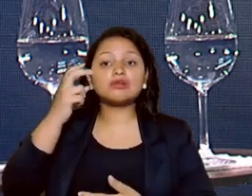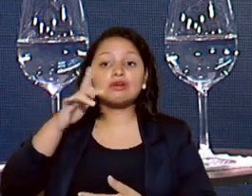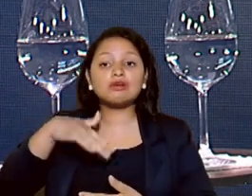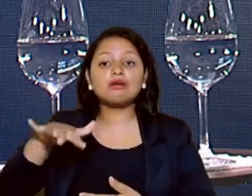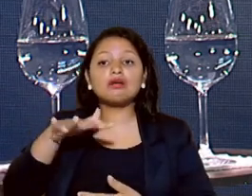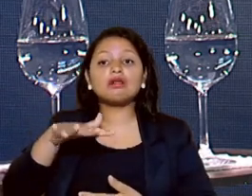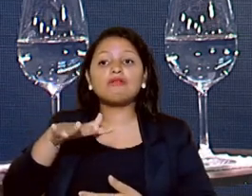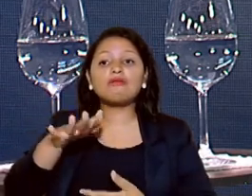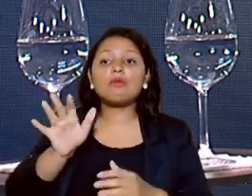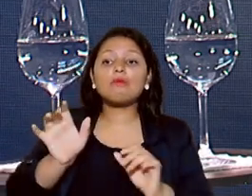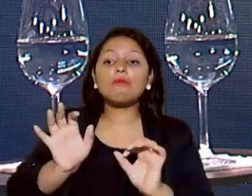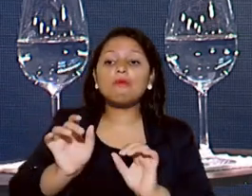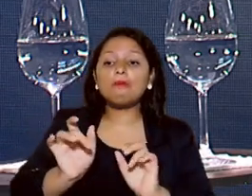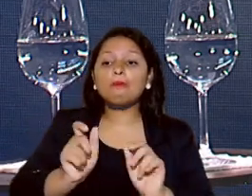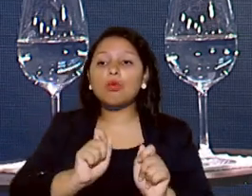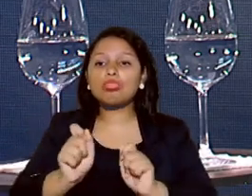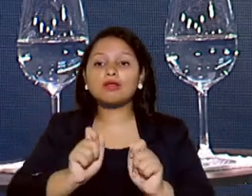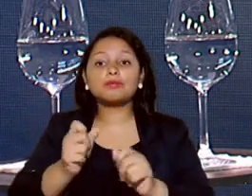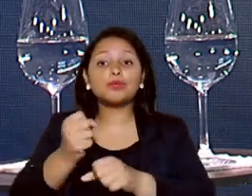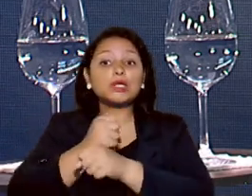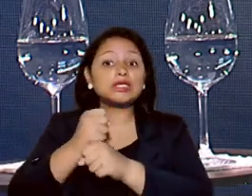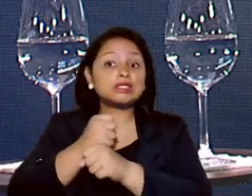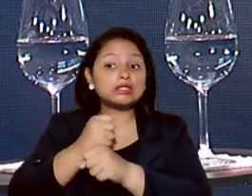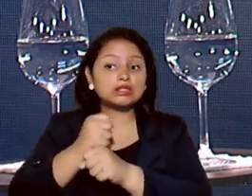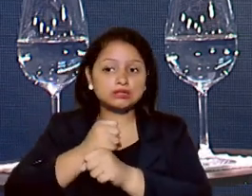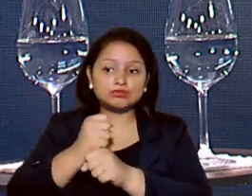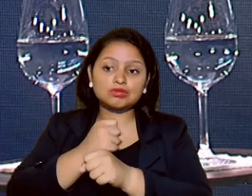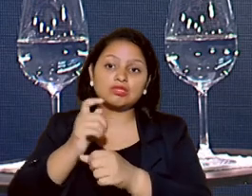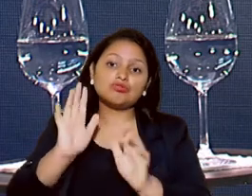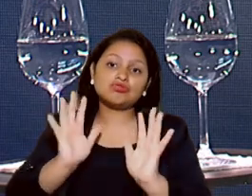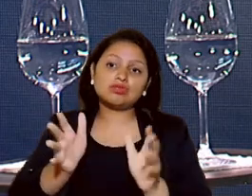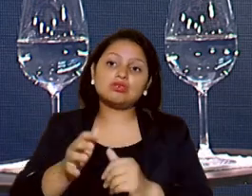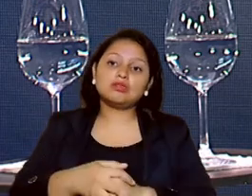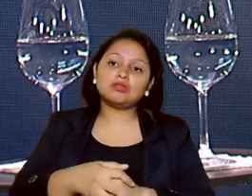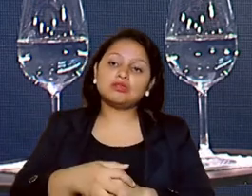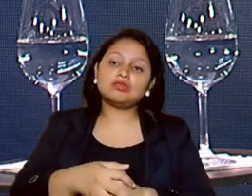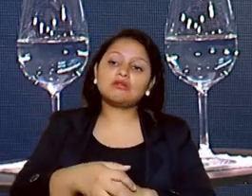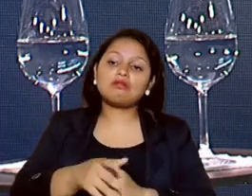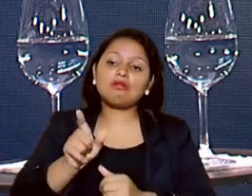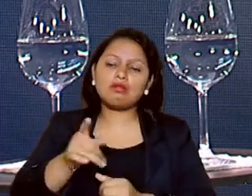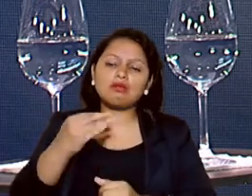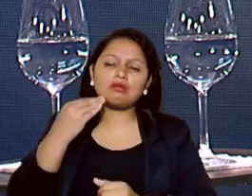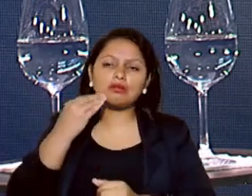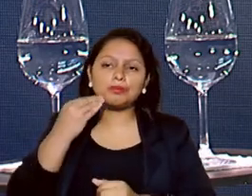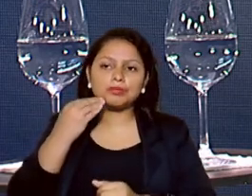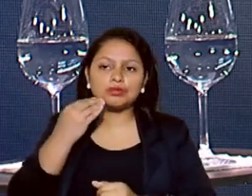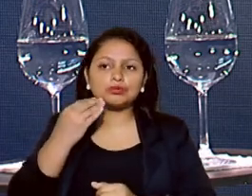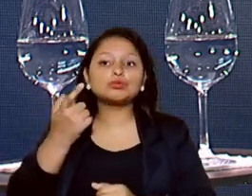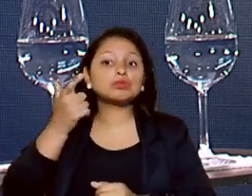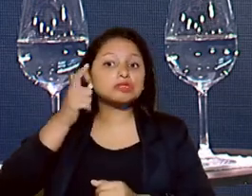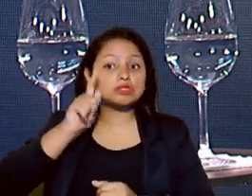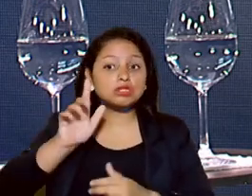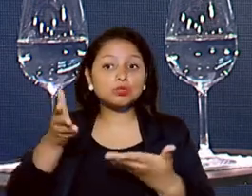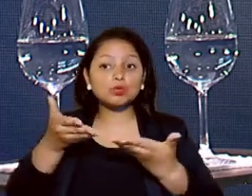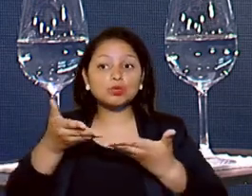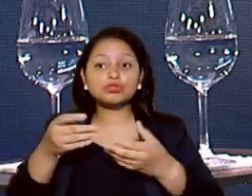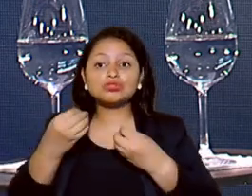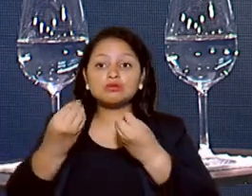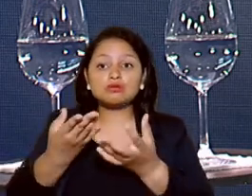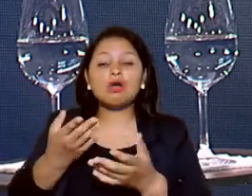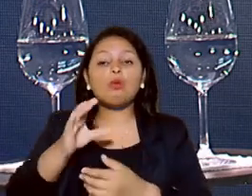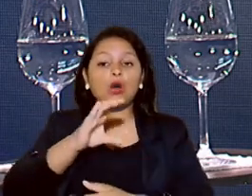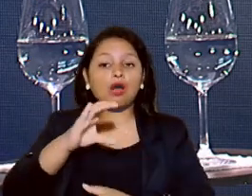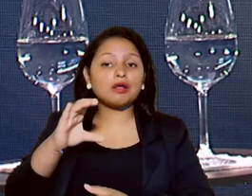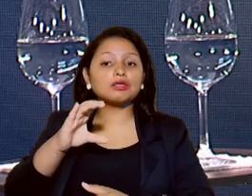foi moldada por anos por muitos anos certo a competência que o banco conseguiu hoje de dar um crédito com qualidade